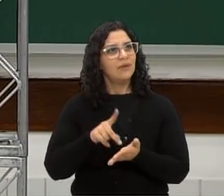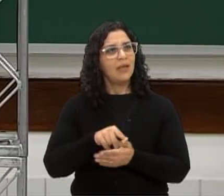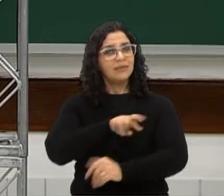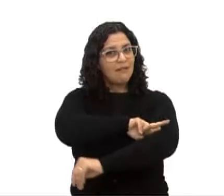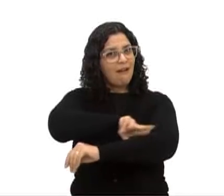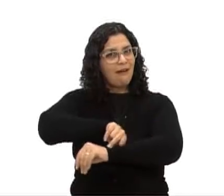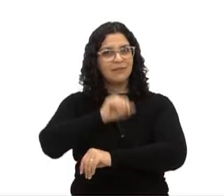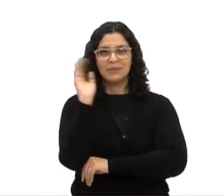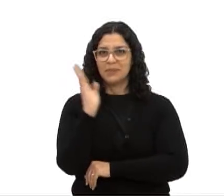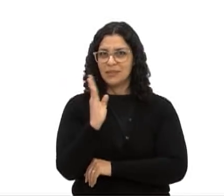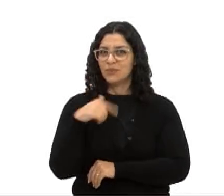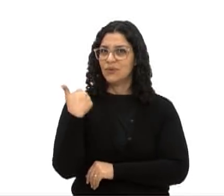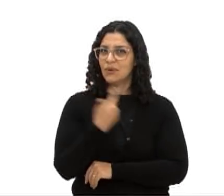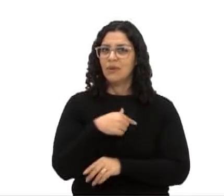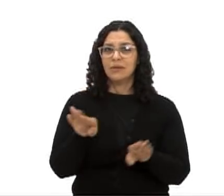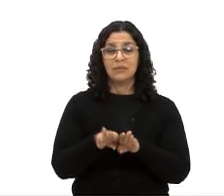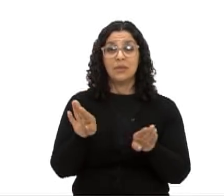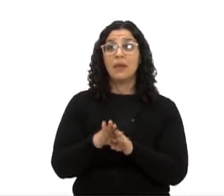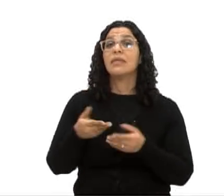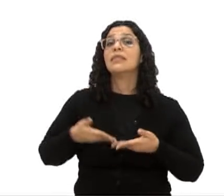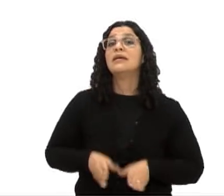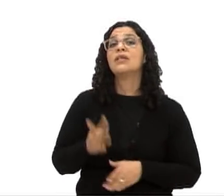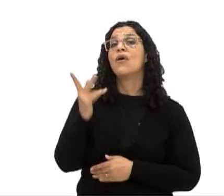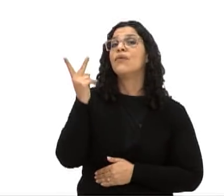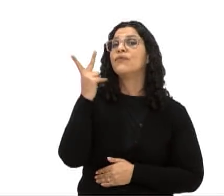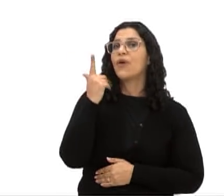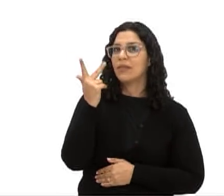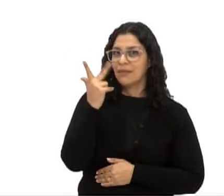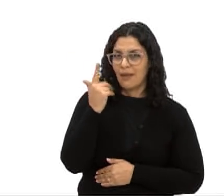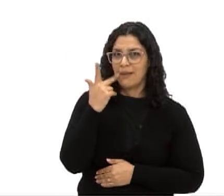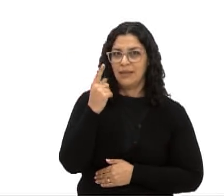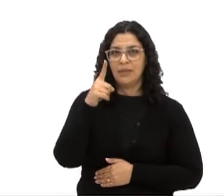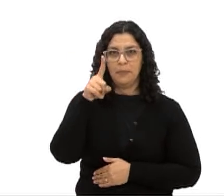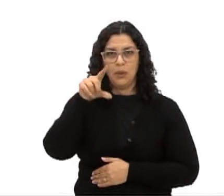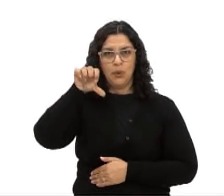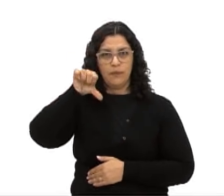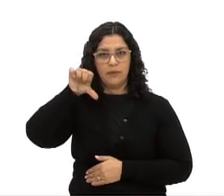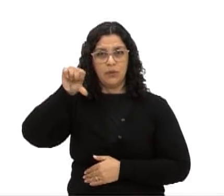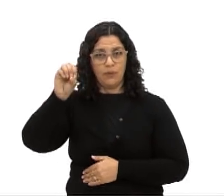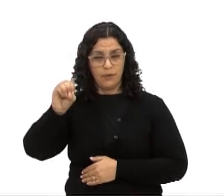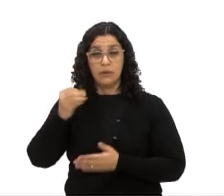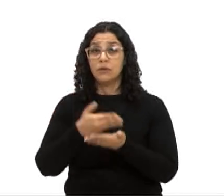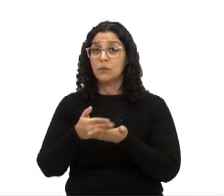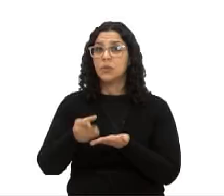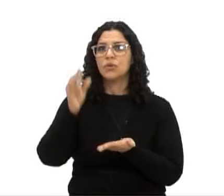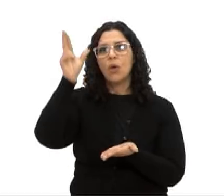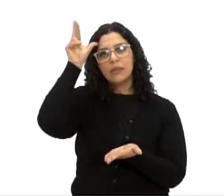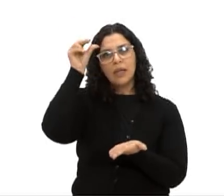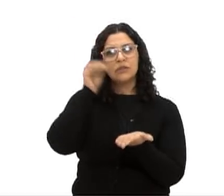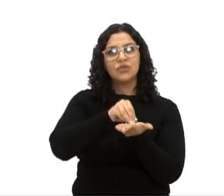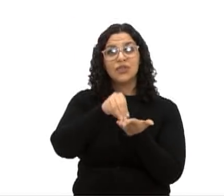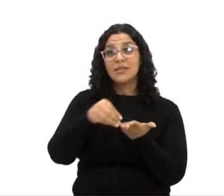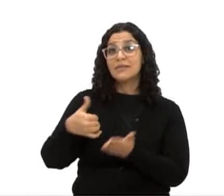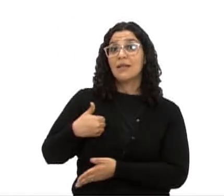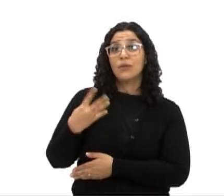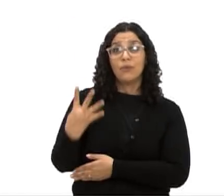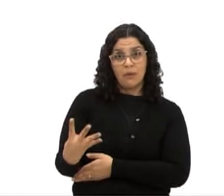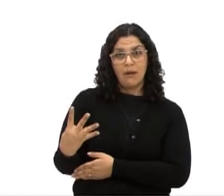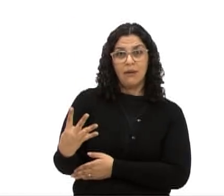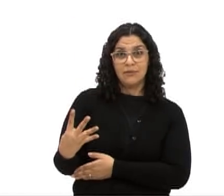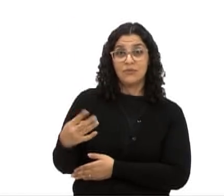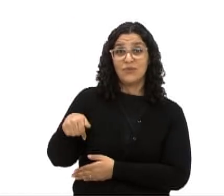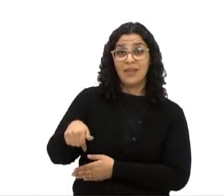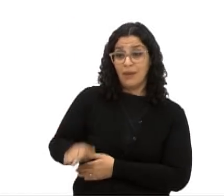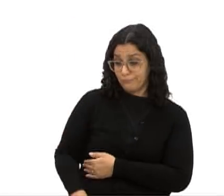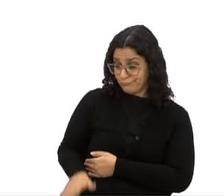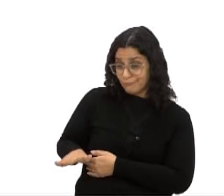raça aqui, né? Então ele é nacional de Fortaleza, né, de 1990, iniciou no xadrez com 4 anos de idade, né? Então o